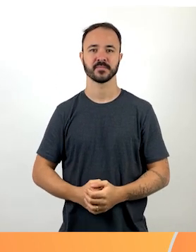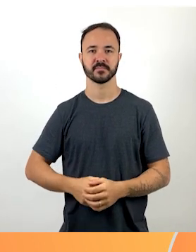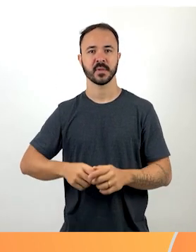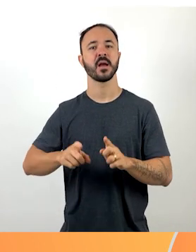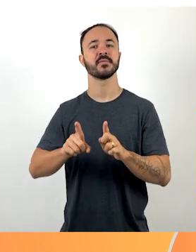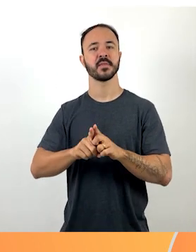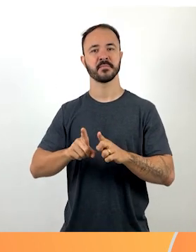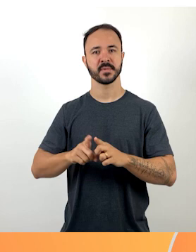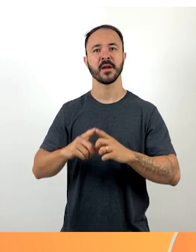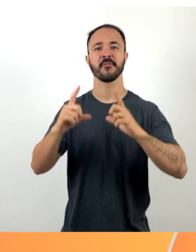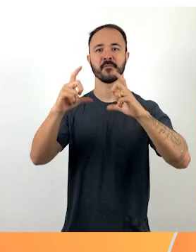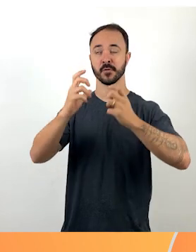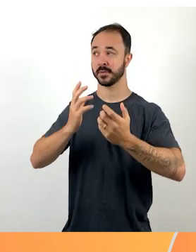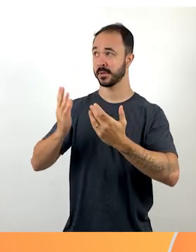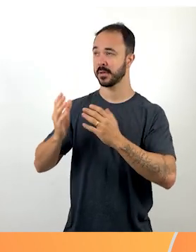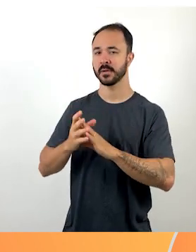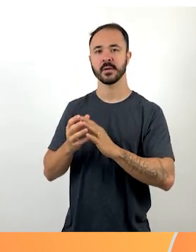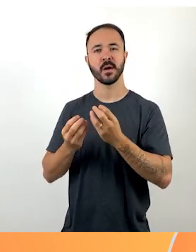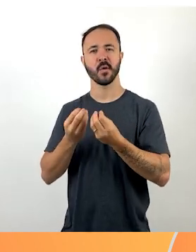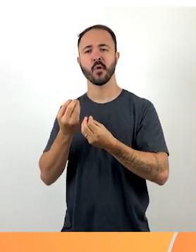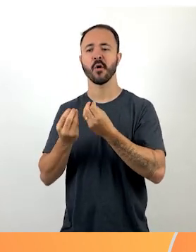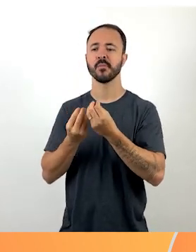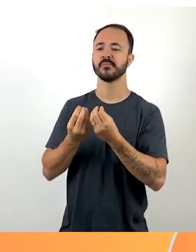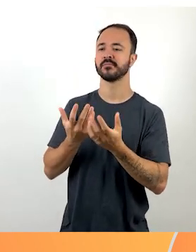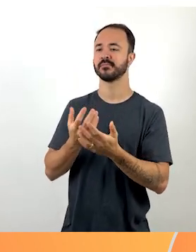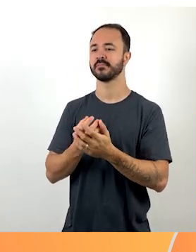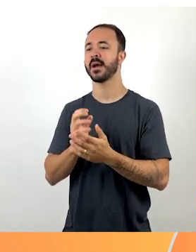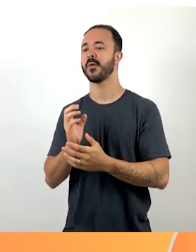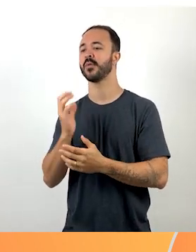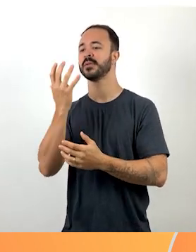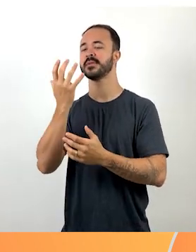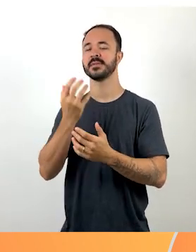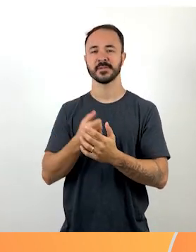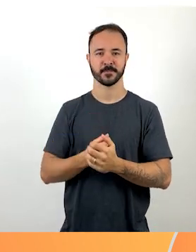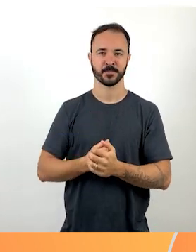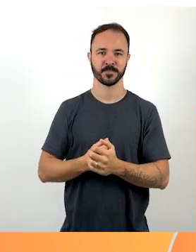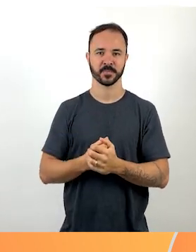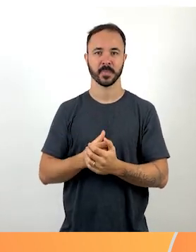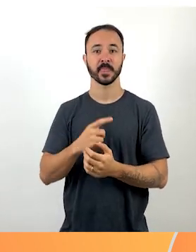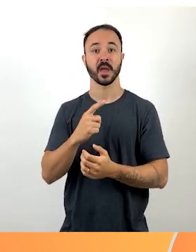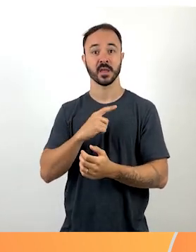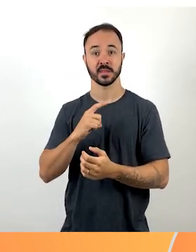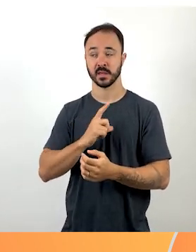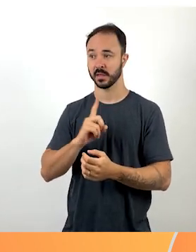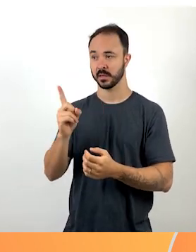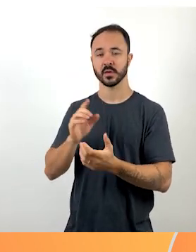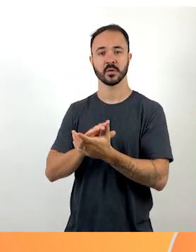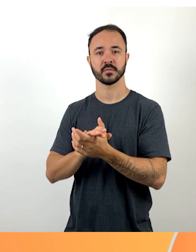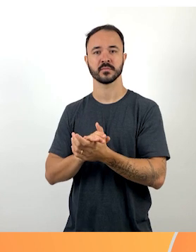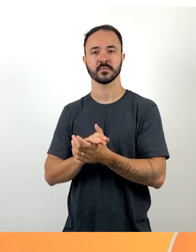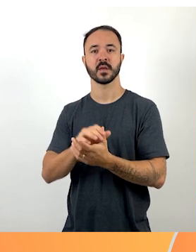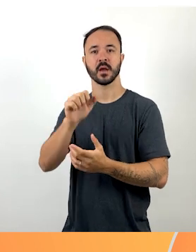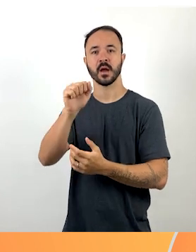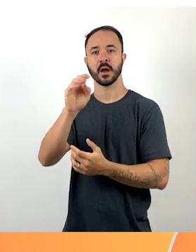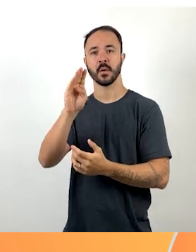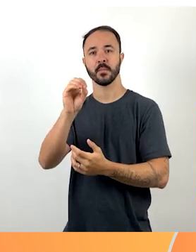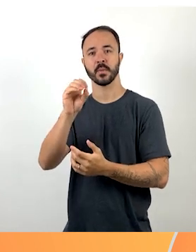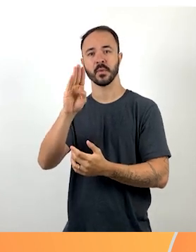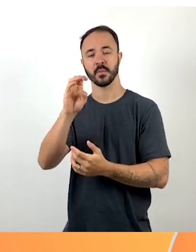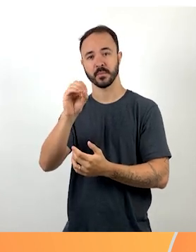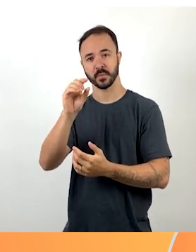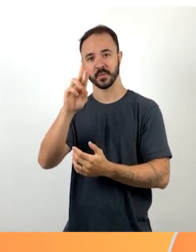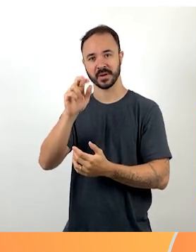Mais uma imagem do resultado da produção agrícola. Aqui nós temos uma produção de quiabo e da abóbora jacarezinho, que ela